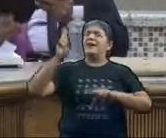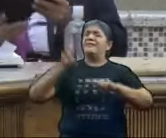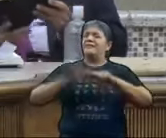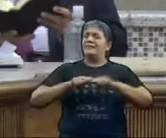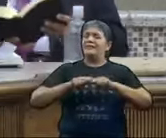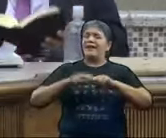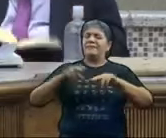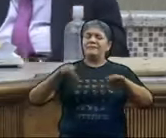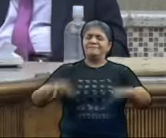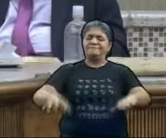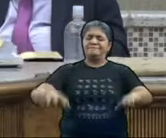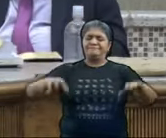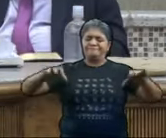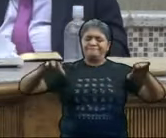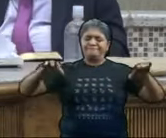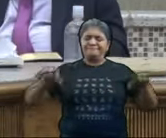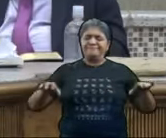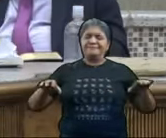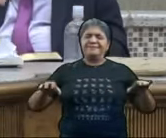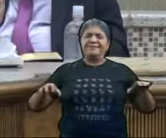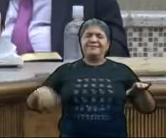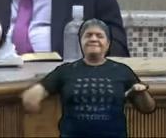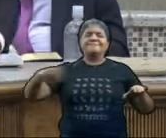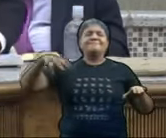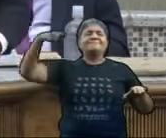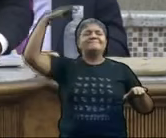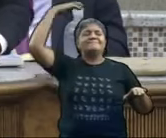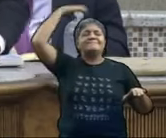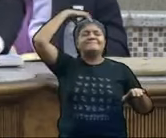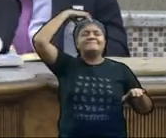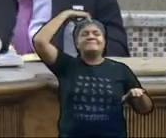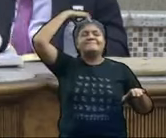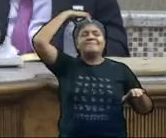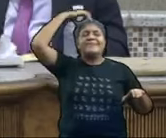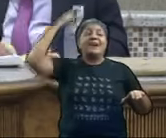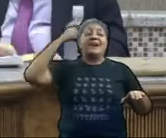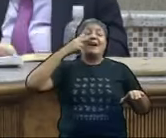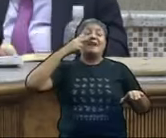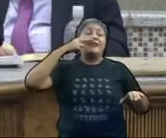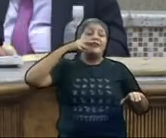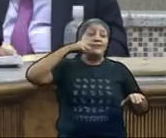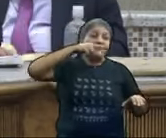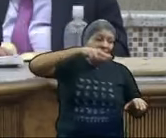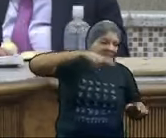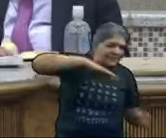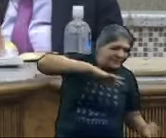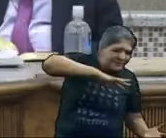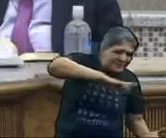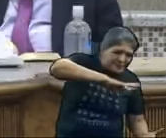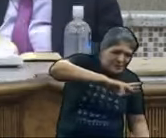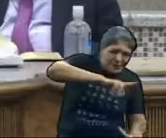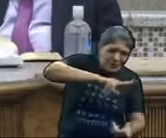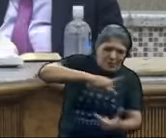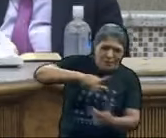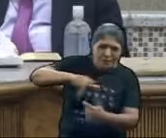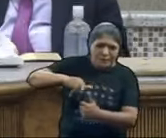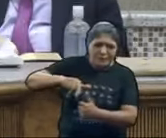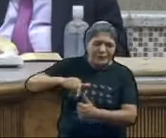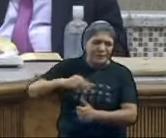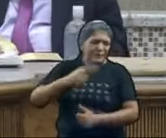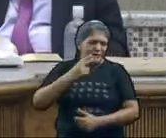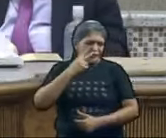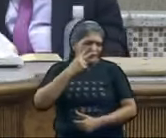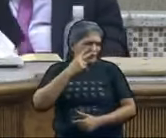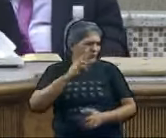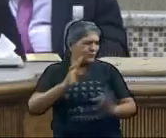seu trono. E do seu trono ele governa o universo. Mas este céus é conhecido também como a casa de